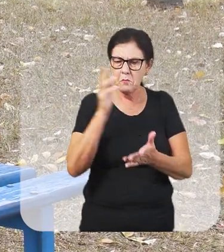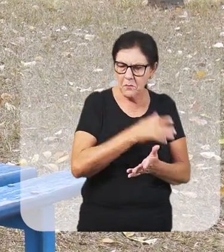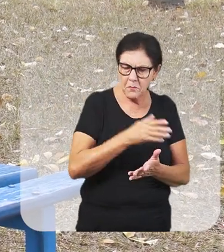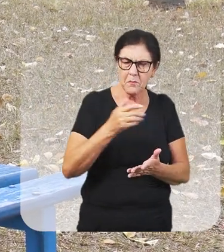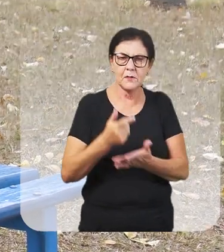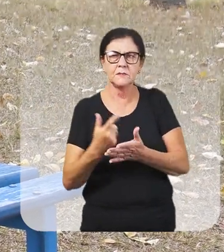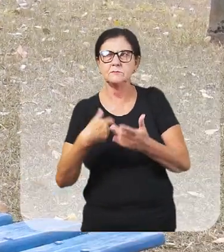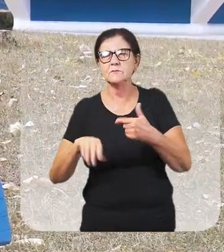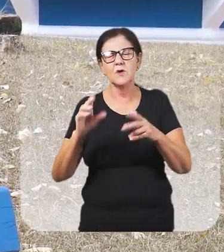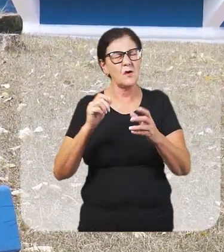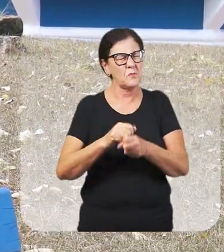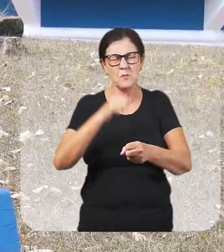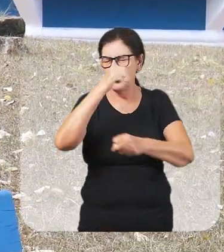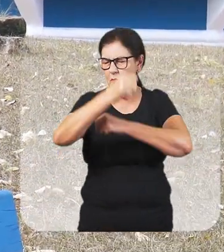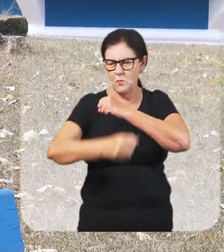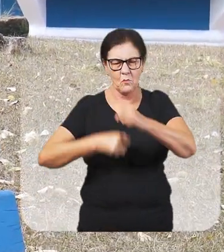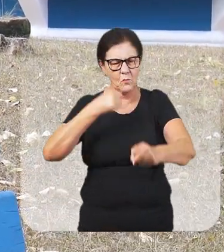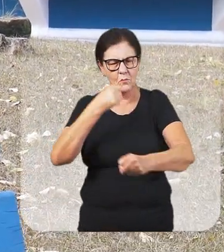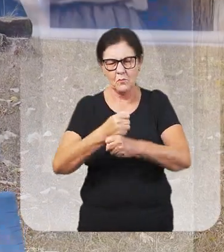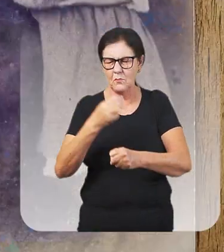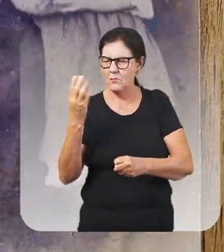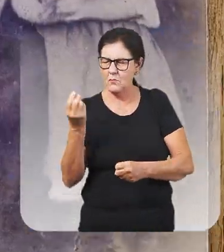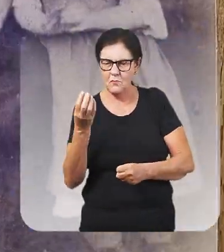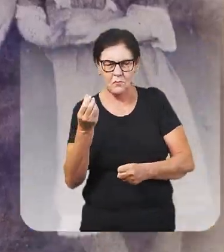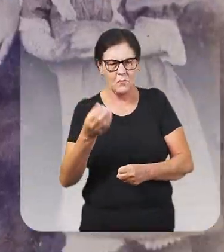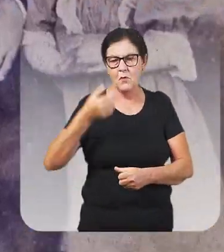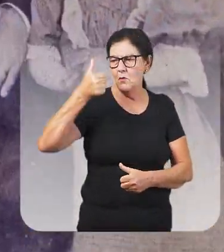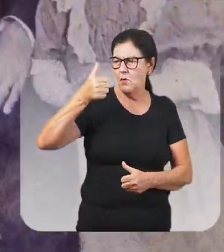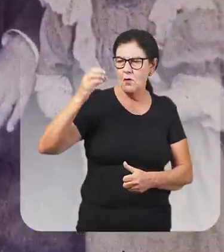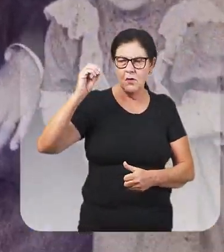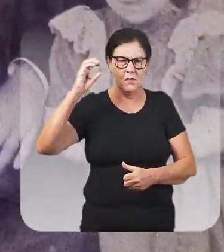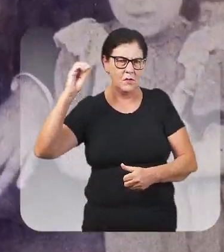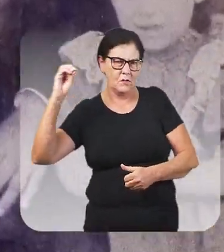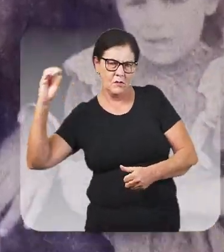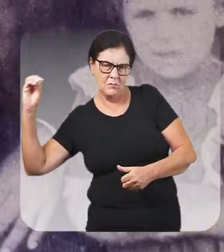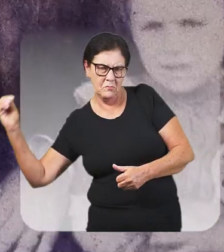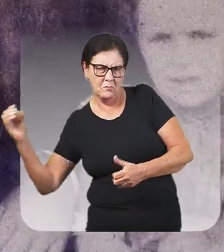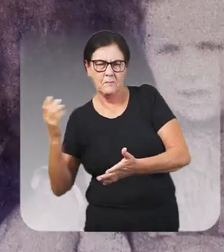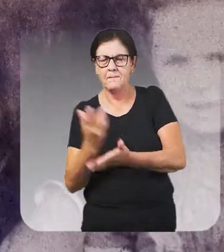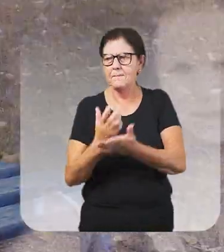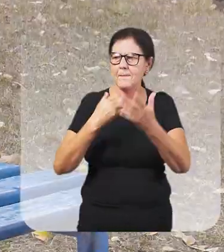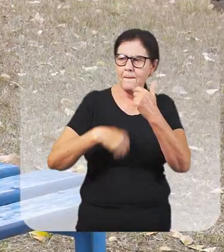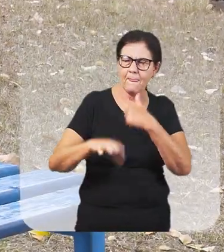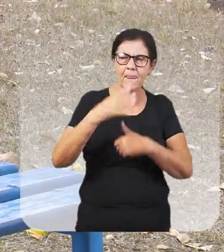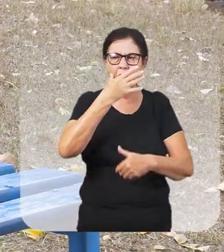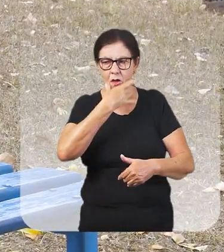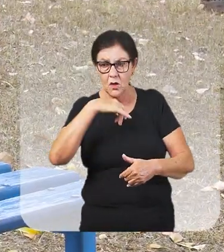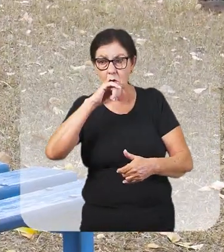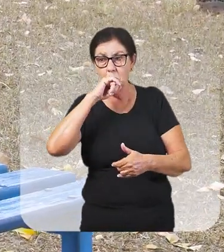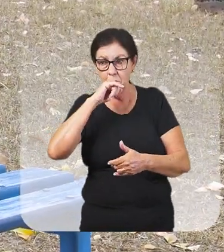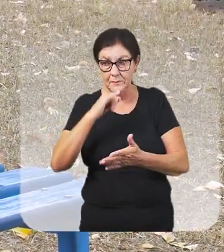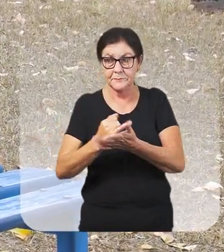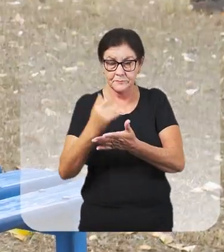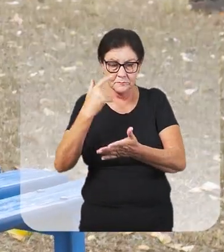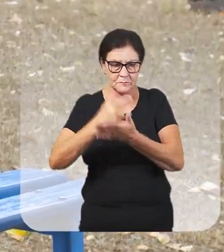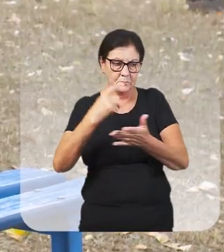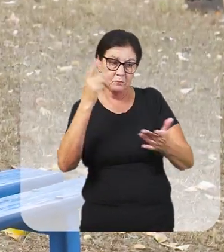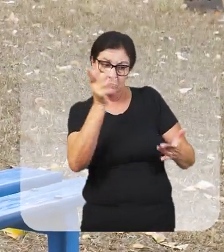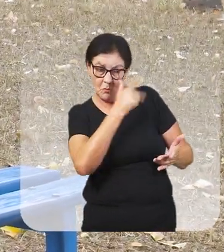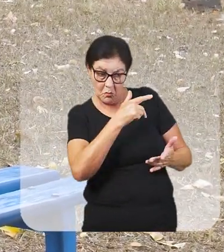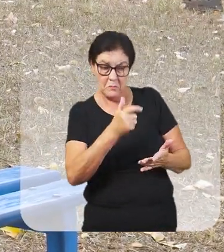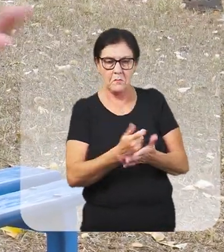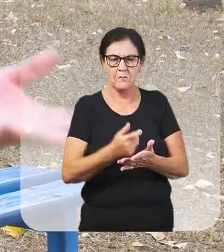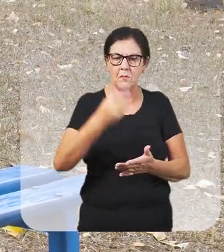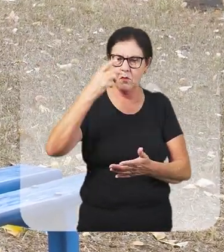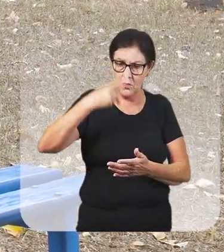por mais de 10 anos, e fizeram a criação de Newton Prado. O pai de Newton Prado, Pedro da Silveira Prado, exerceu diversas funções aqui na cidade de